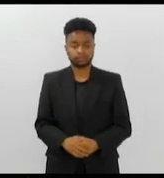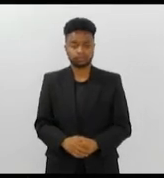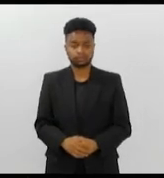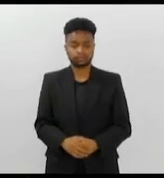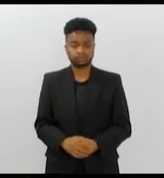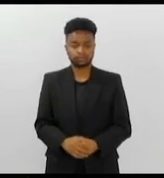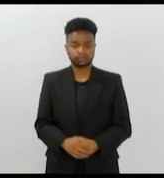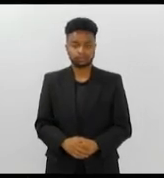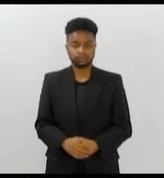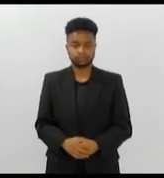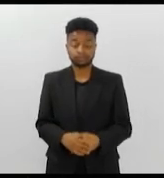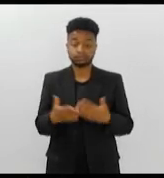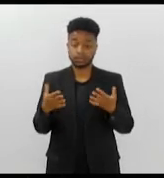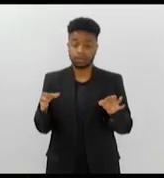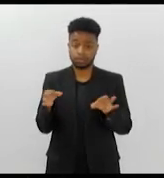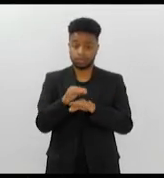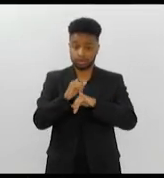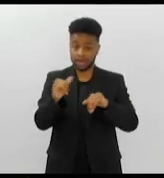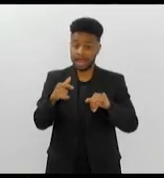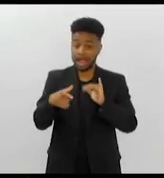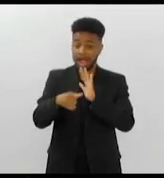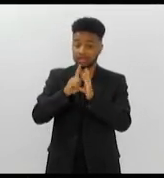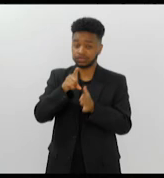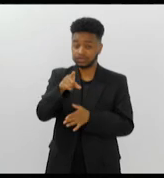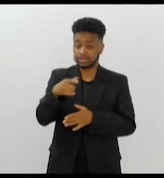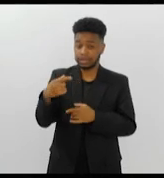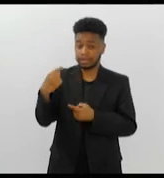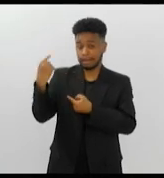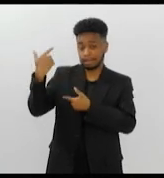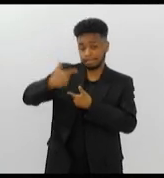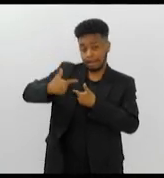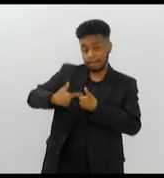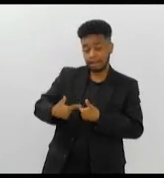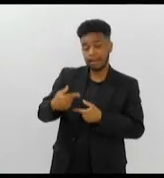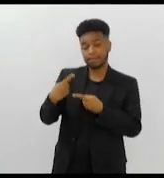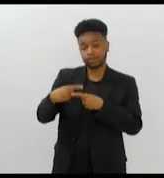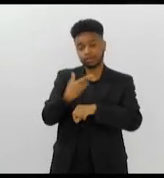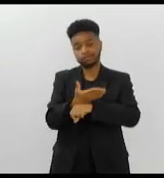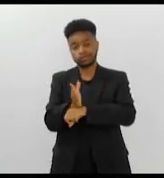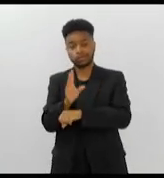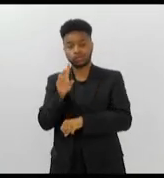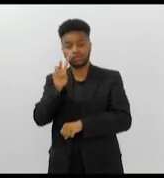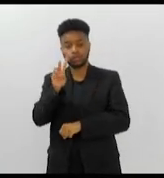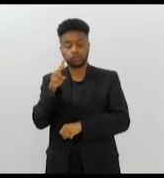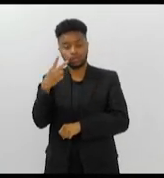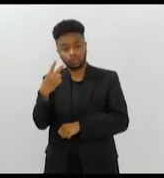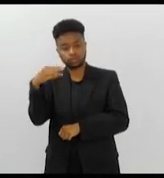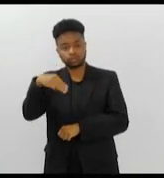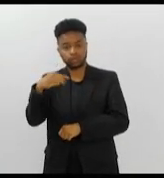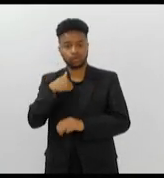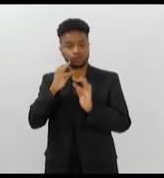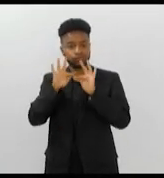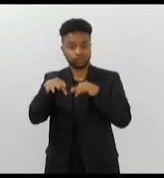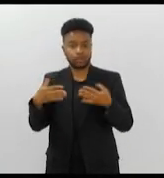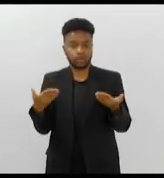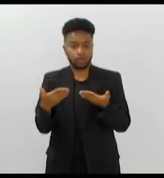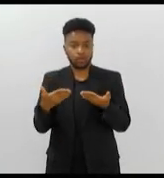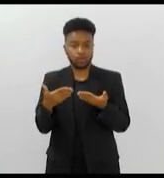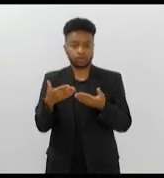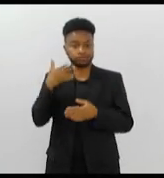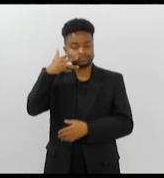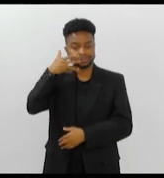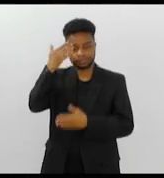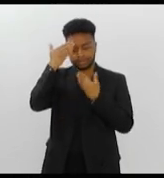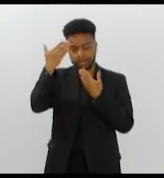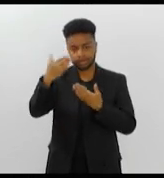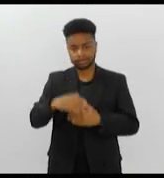imposto antes que o senhor puxe minha orelha que eu já passei 2 minutos eu encerro aqui minha preleção Muito obrigado senhor